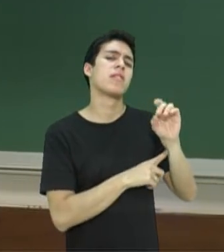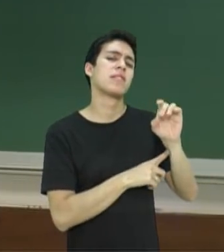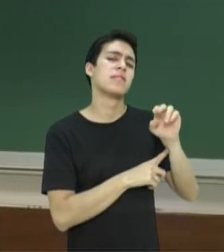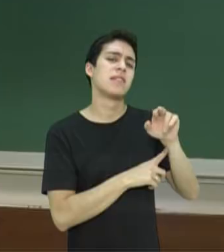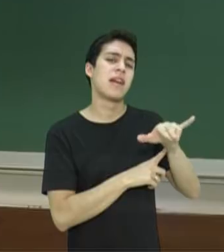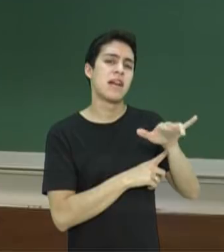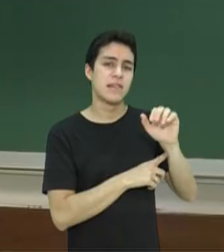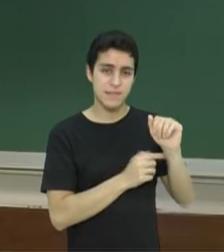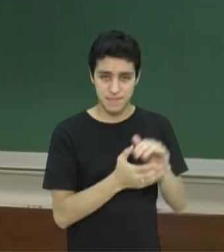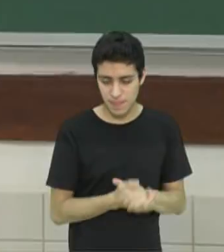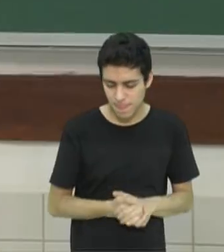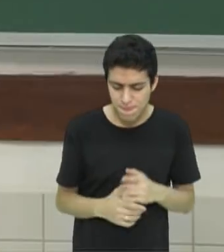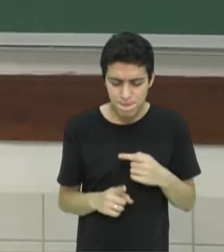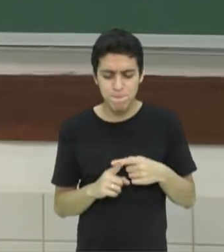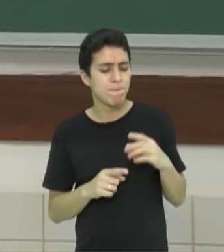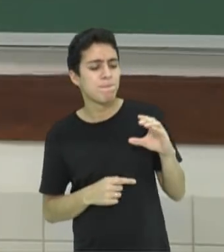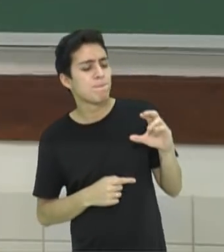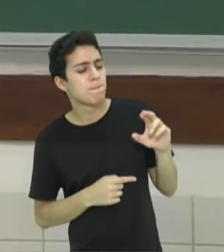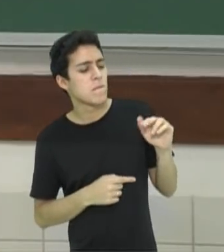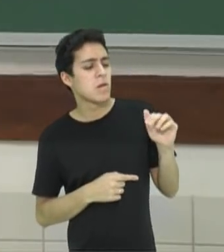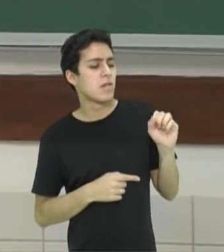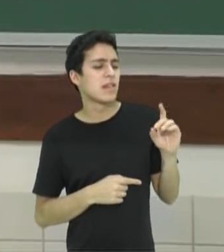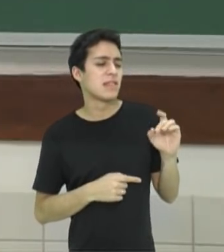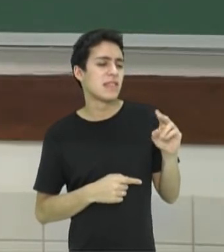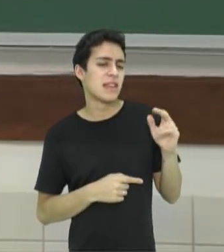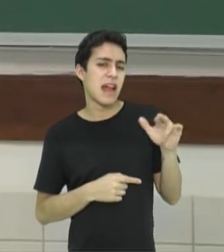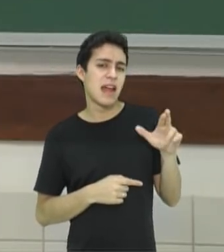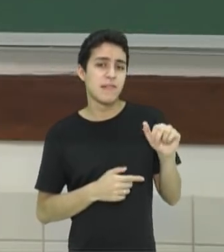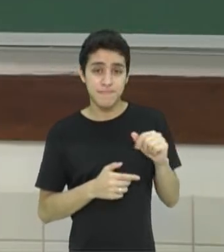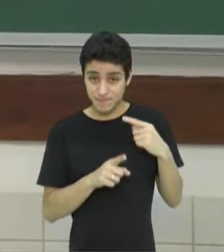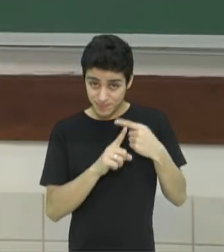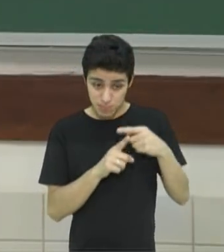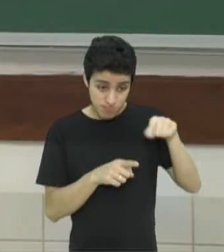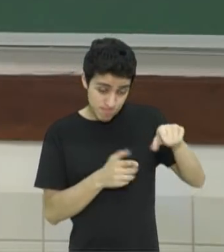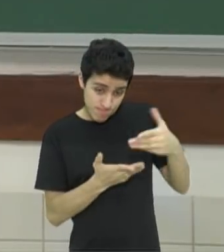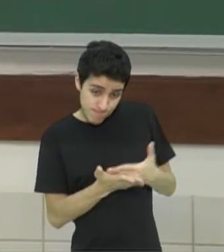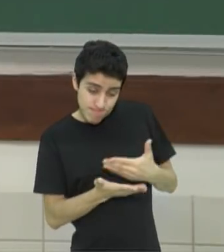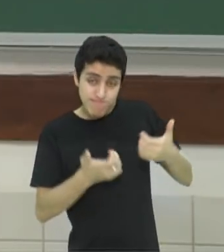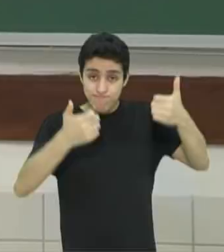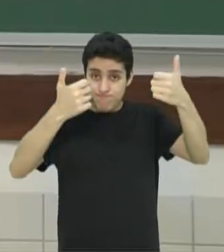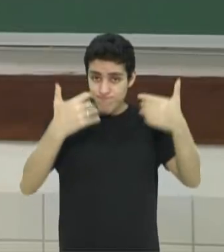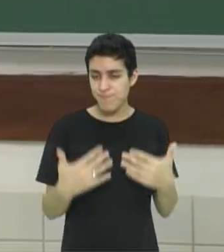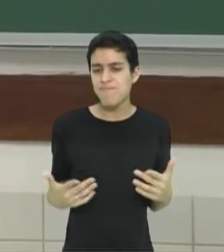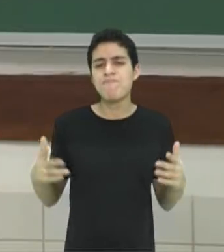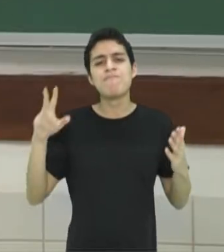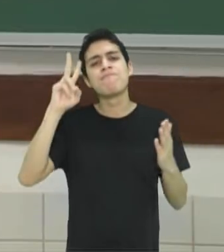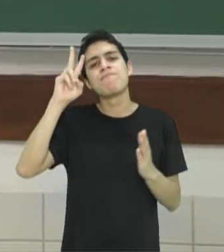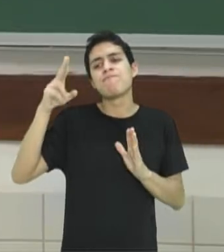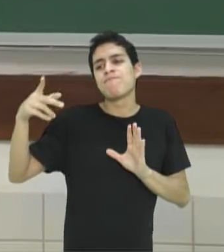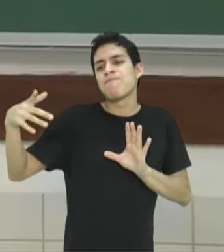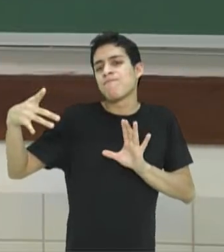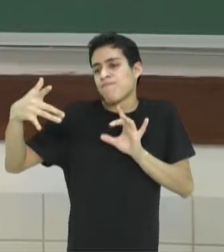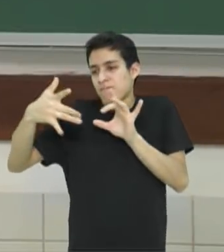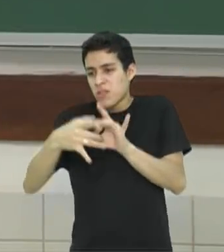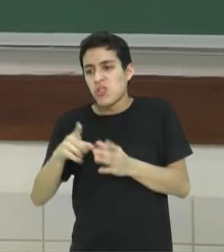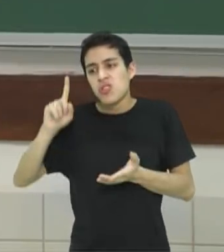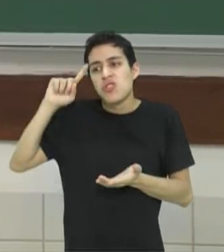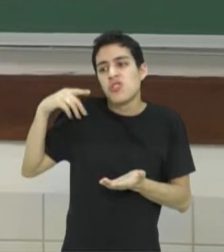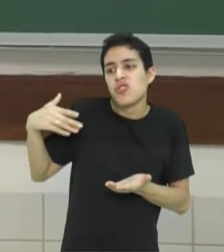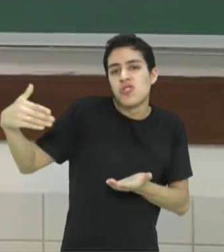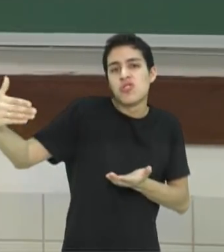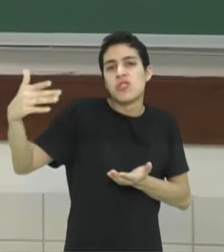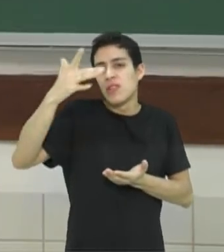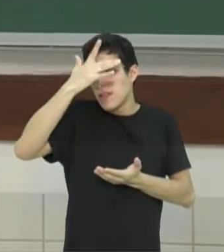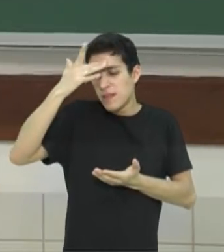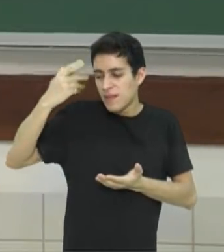Crônicas de Nárnia. Por que Crônicas de Nárnia? Porque o livro retrata questões ligadas ao dia a dia das pessoas